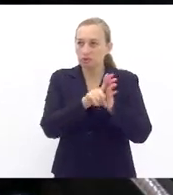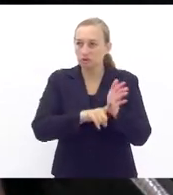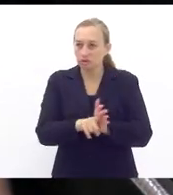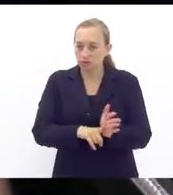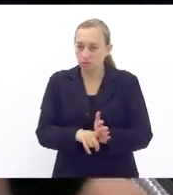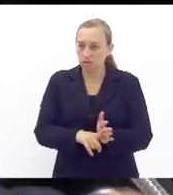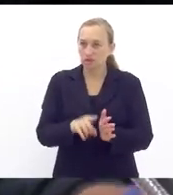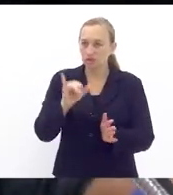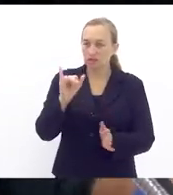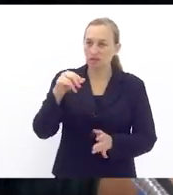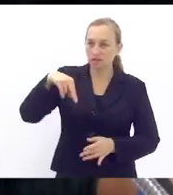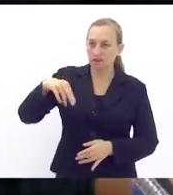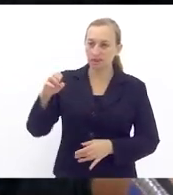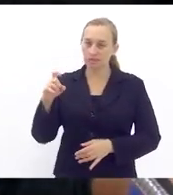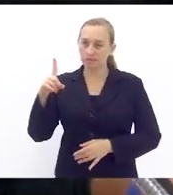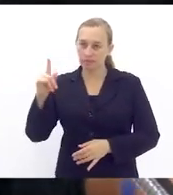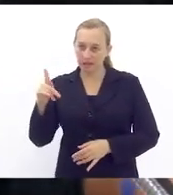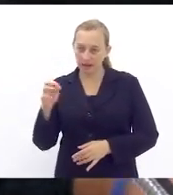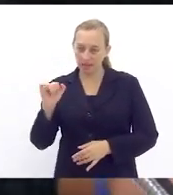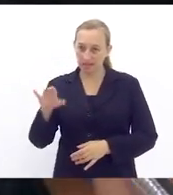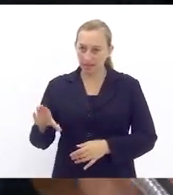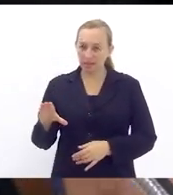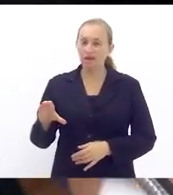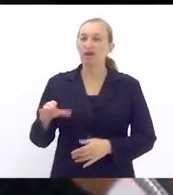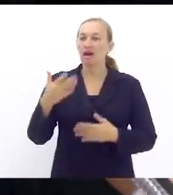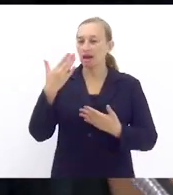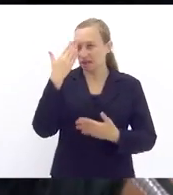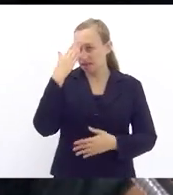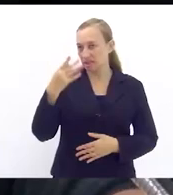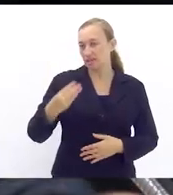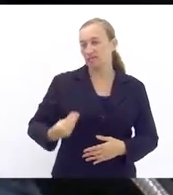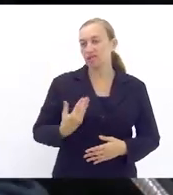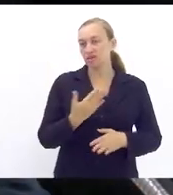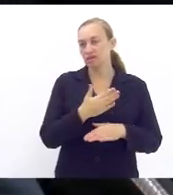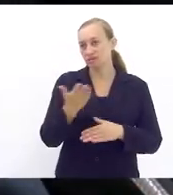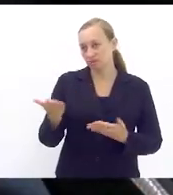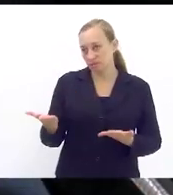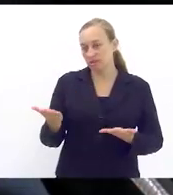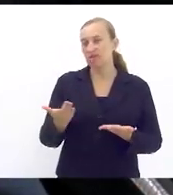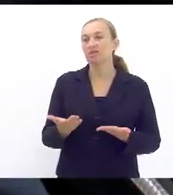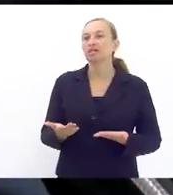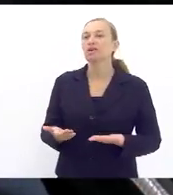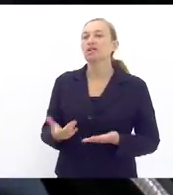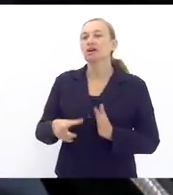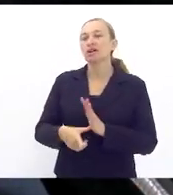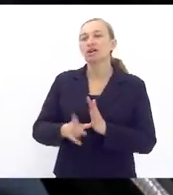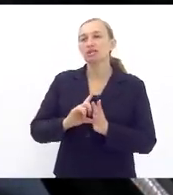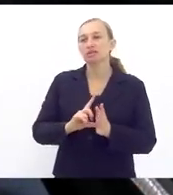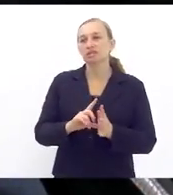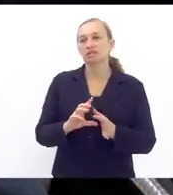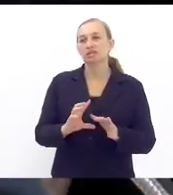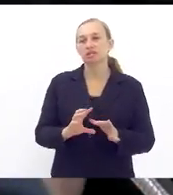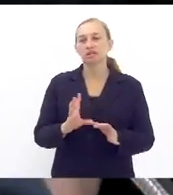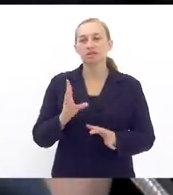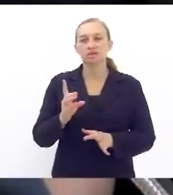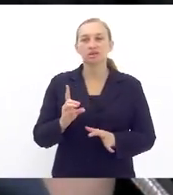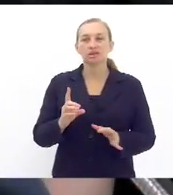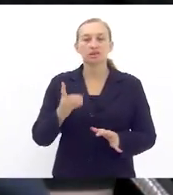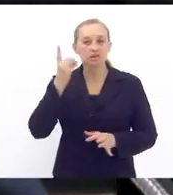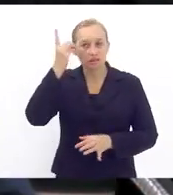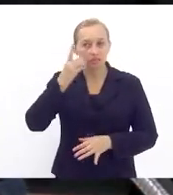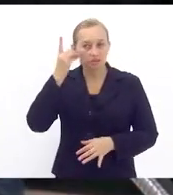do inepac agradecer a presença de todos queria antes de passar a palavra para o Deputado Flávio